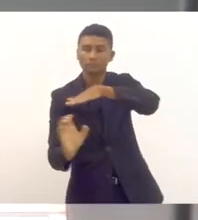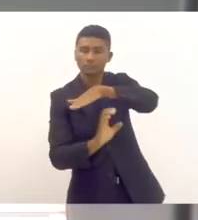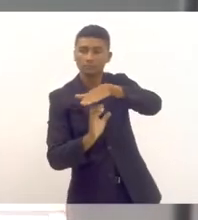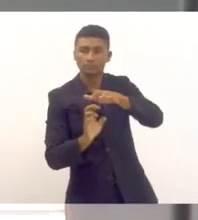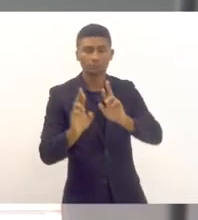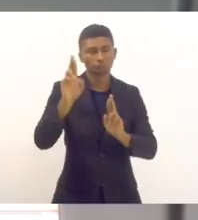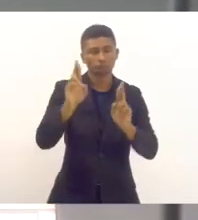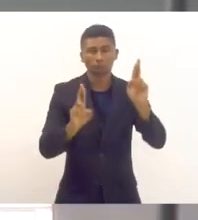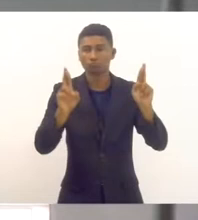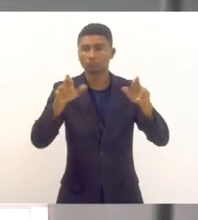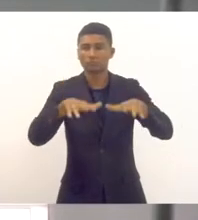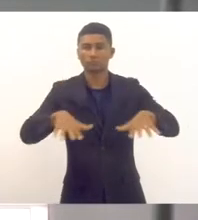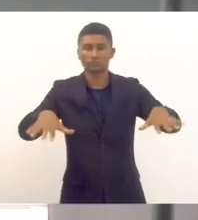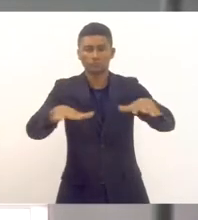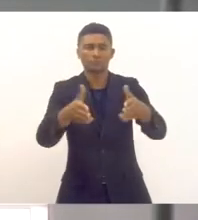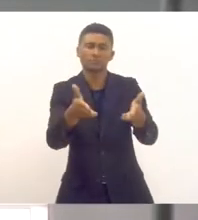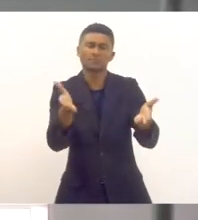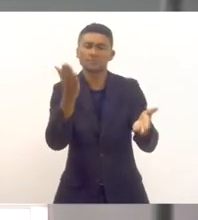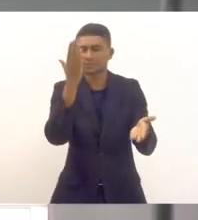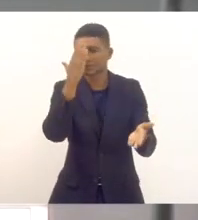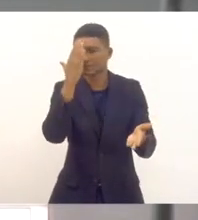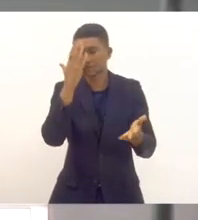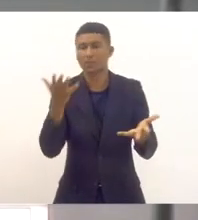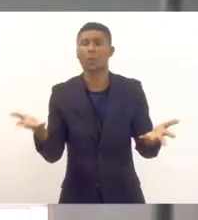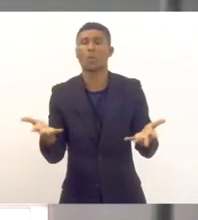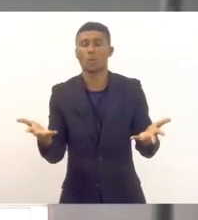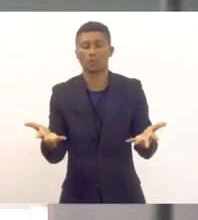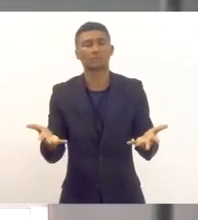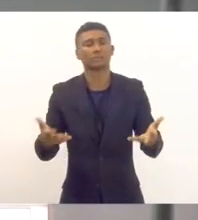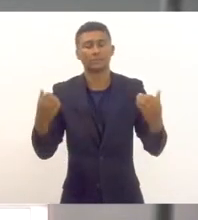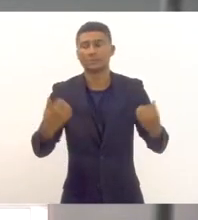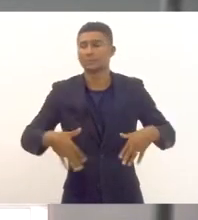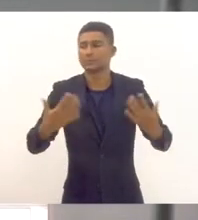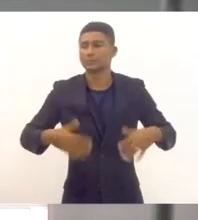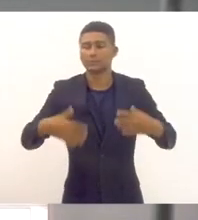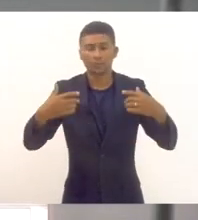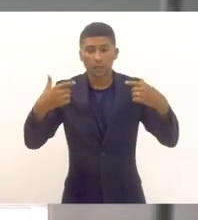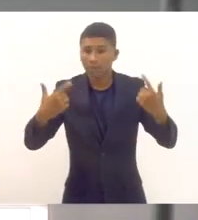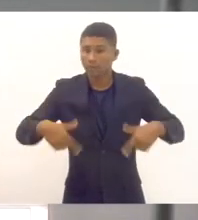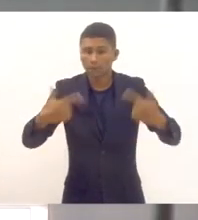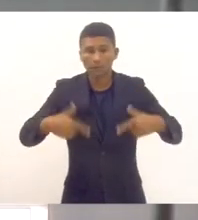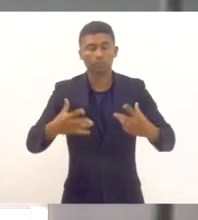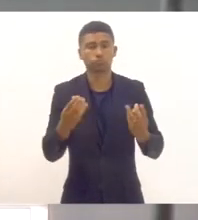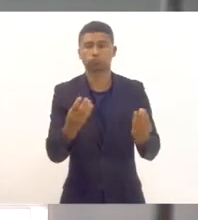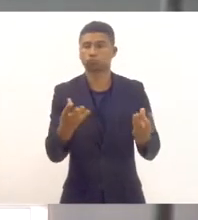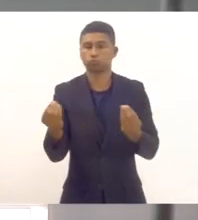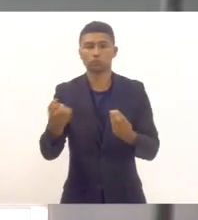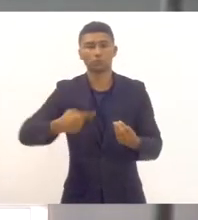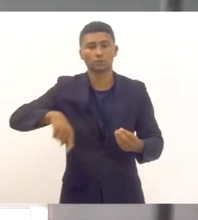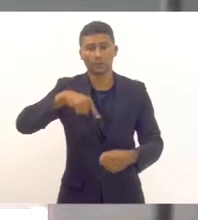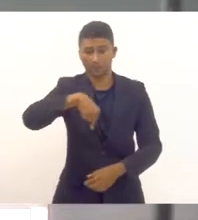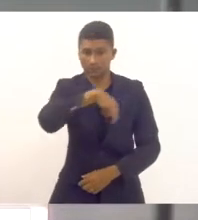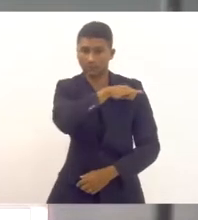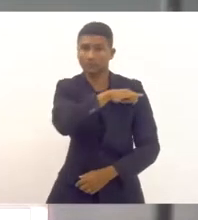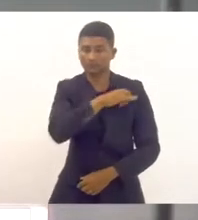sabe muita coisa para fazer, né? Nossa vida aqui é uma luta no Rio de